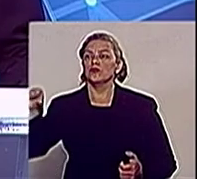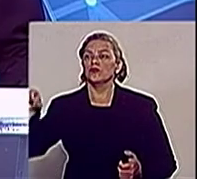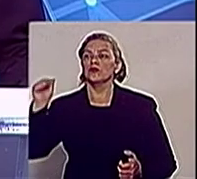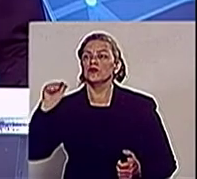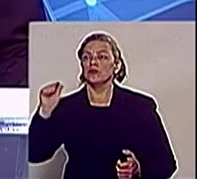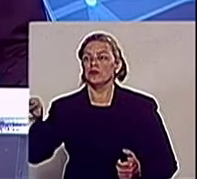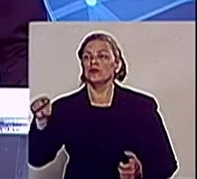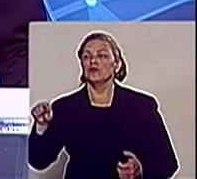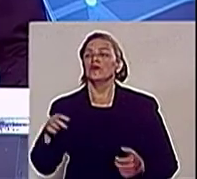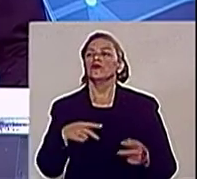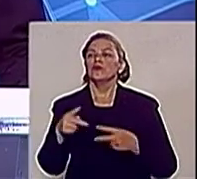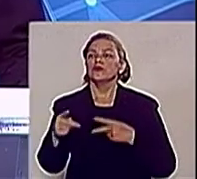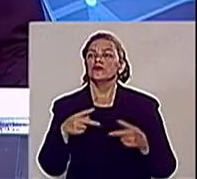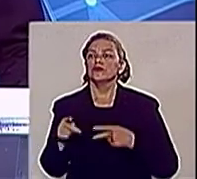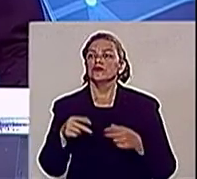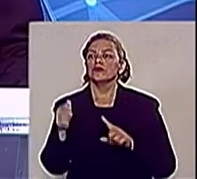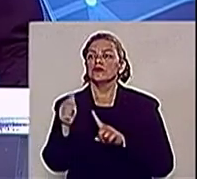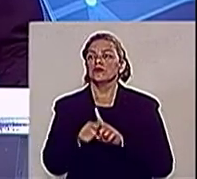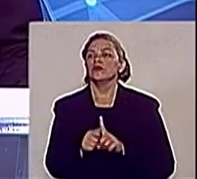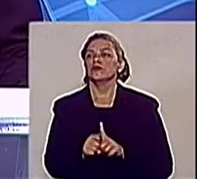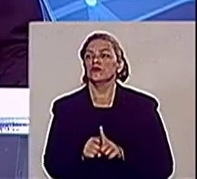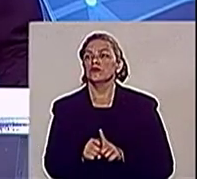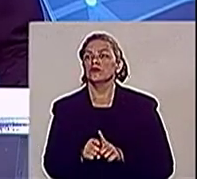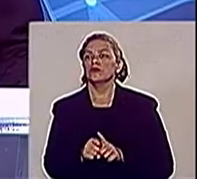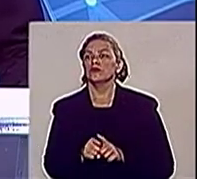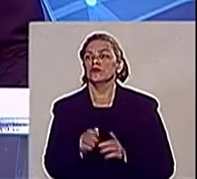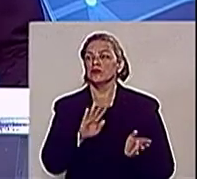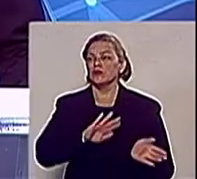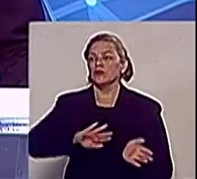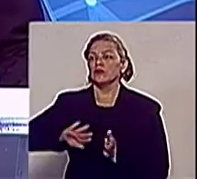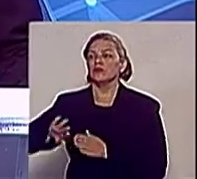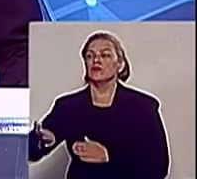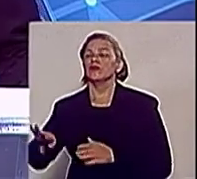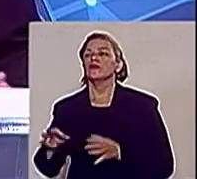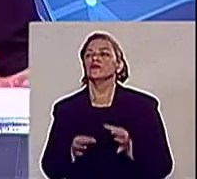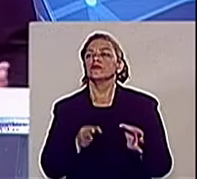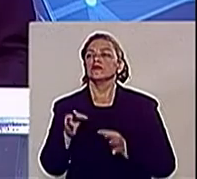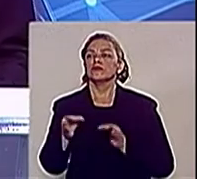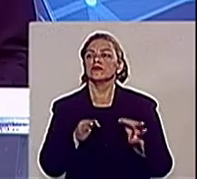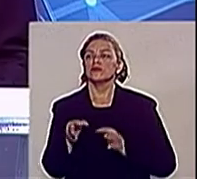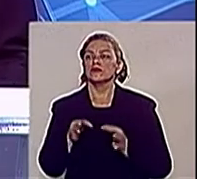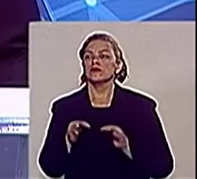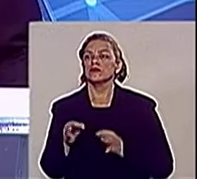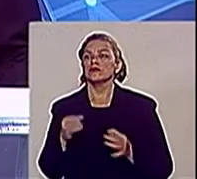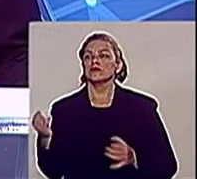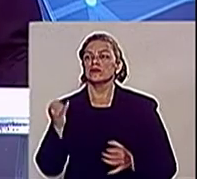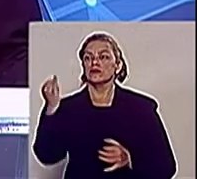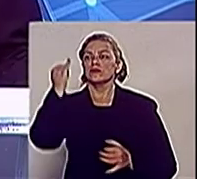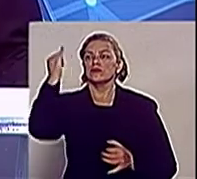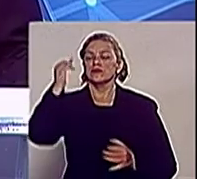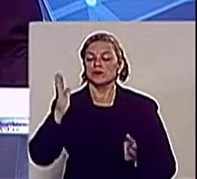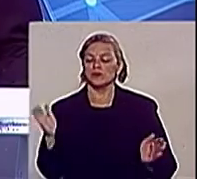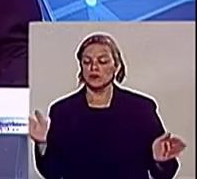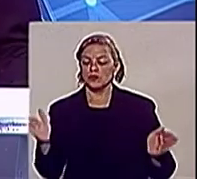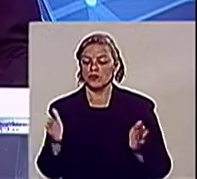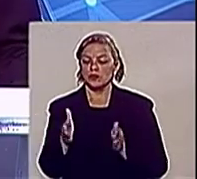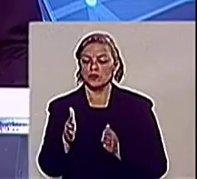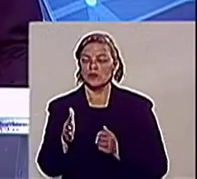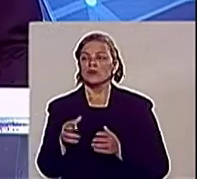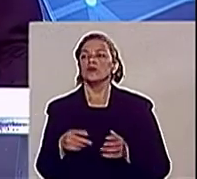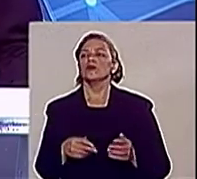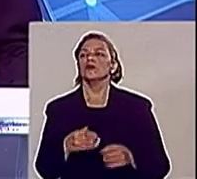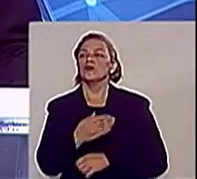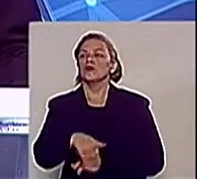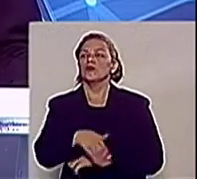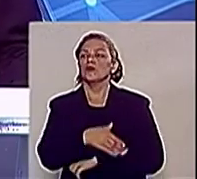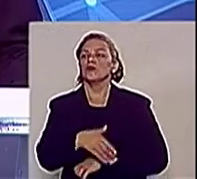transporte público. Deixou de se fazer obras importantes como a Via Banhado. Se reduziu o número de faixas na Avenida São José e não se construiu